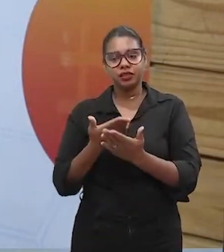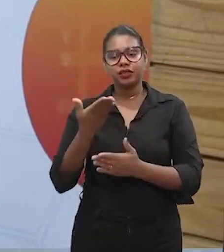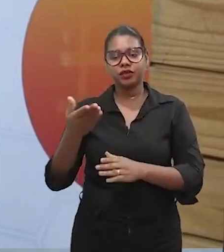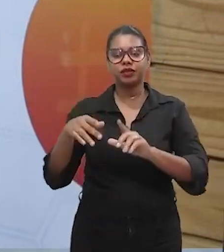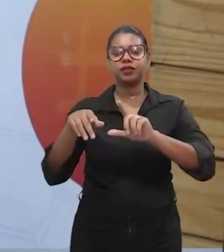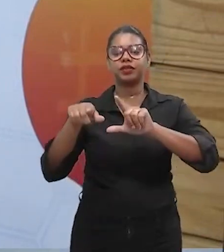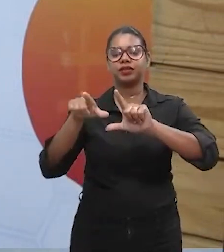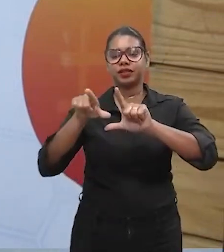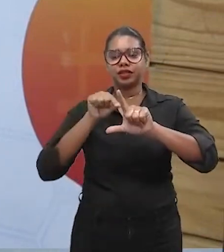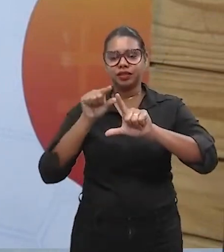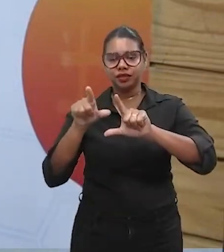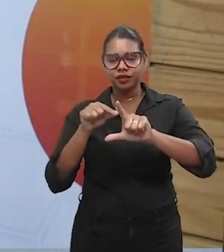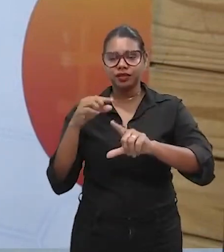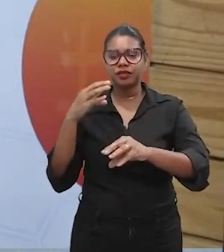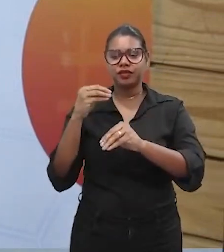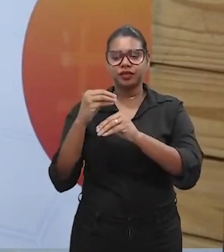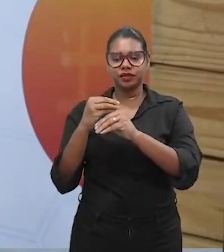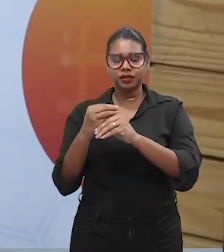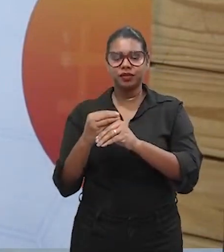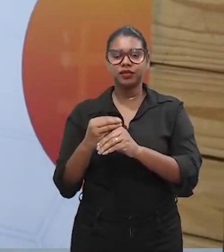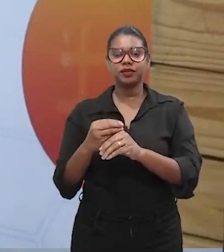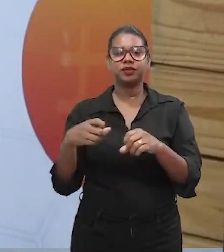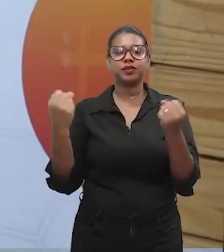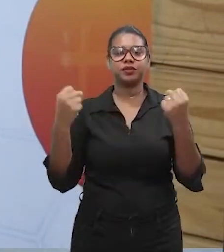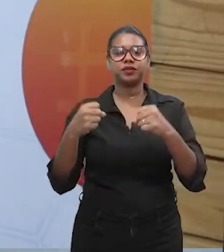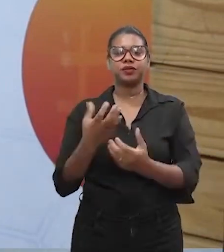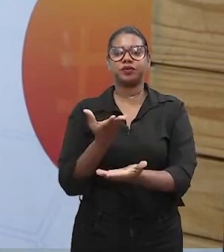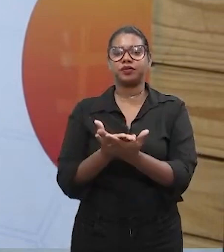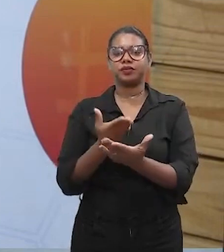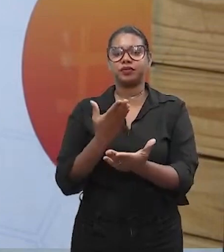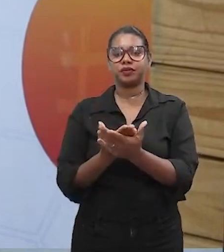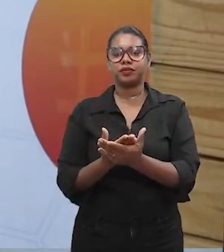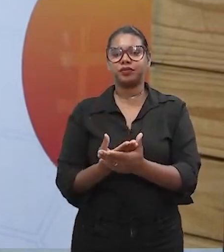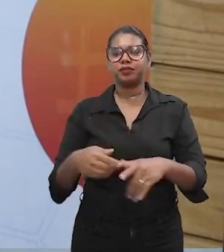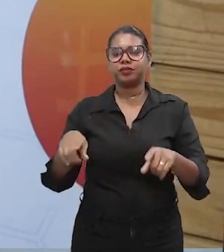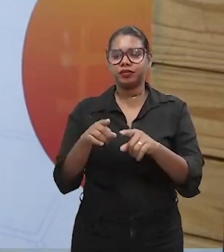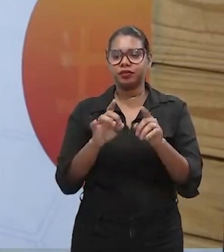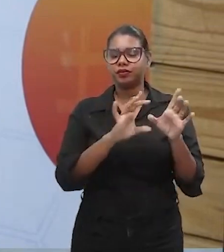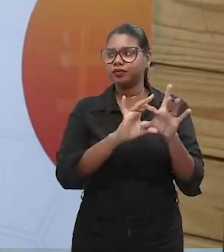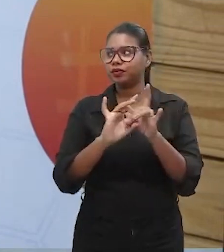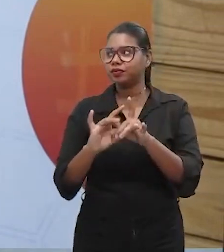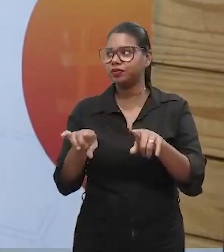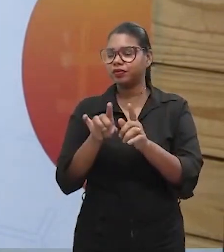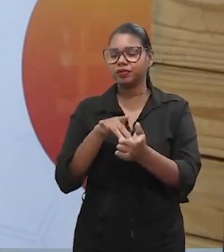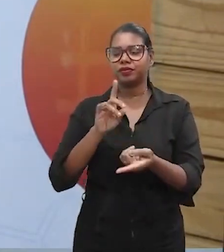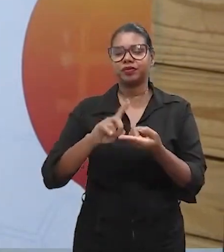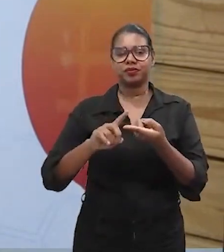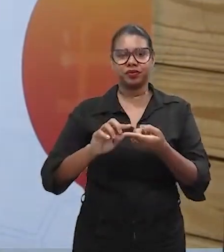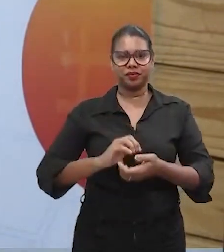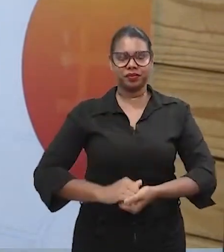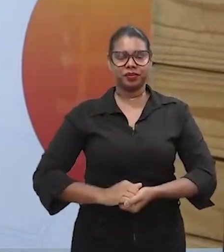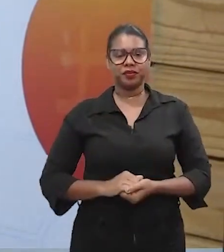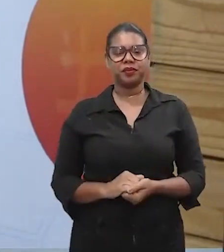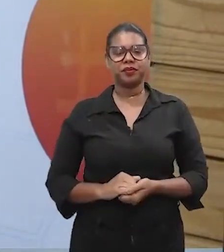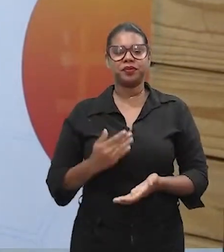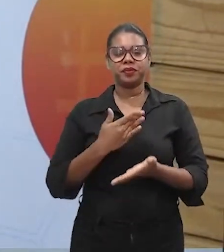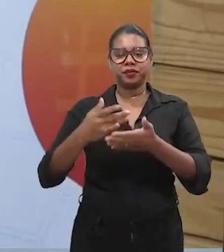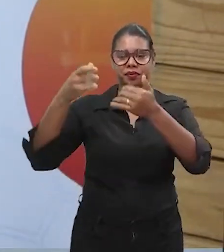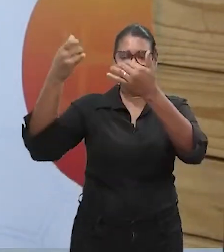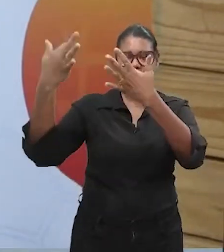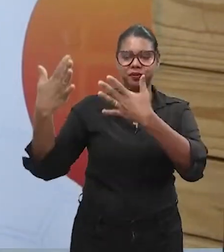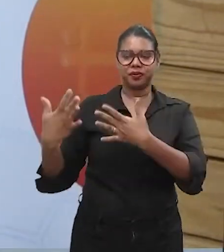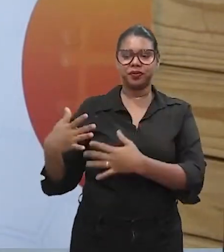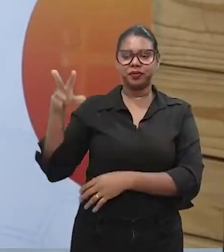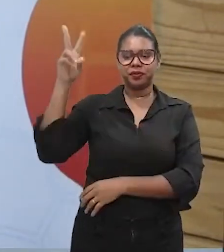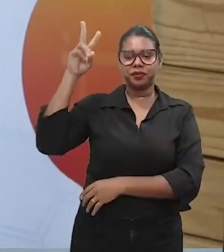isso a gente vai fazer uma repescagem daquilo que vocês precisam estudar e estar mais por dentro desse assunto. Então, para a gente começar a falar a respeito